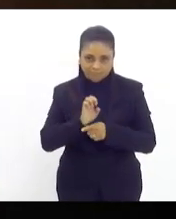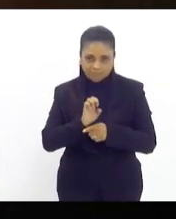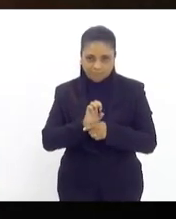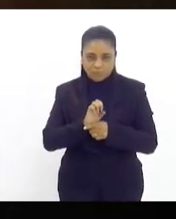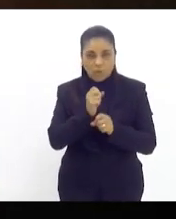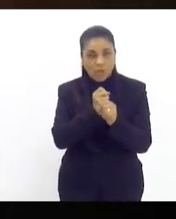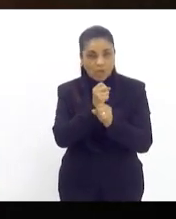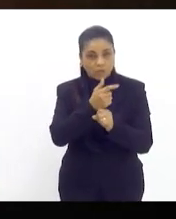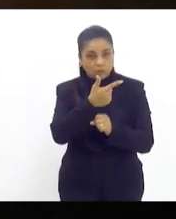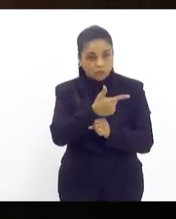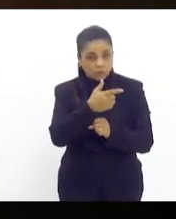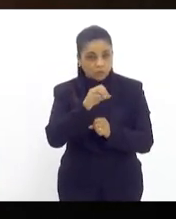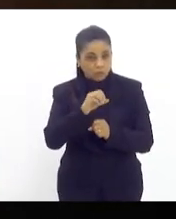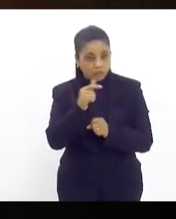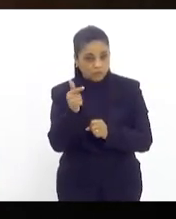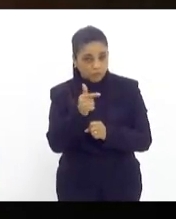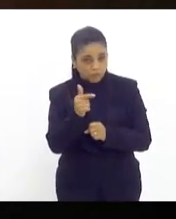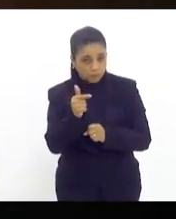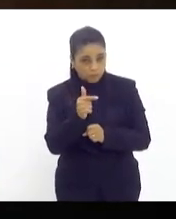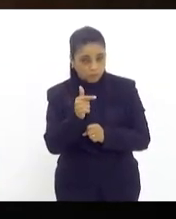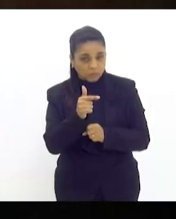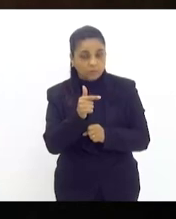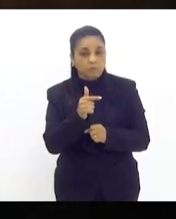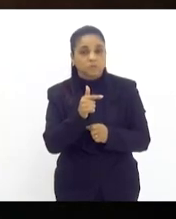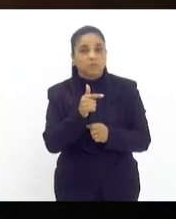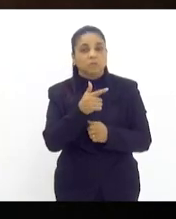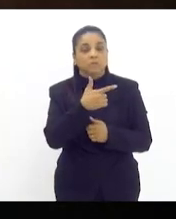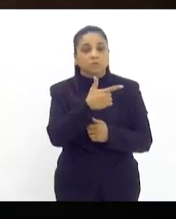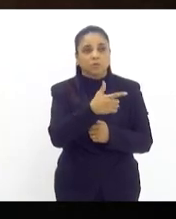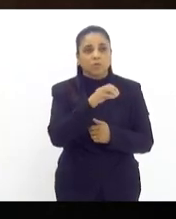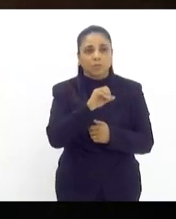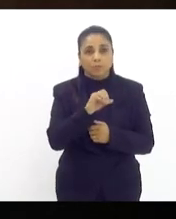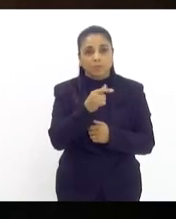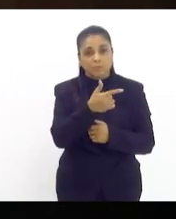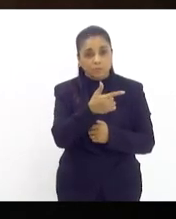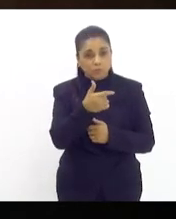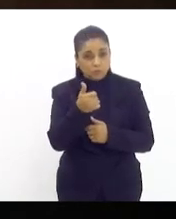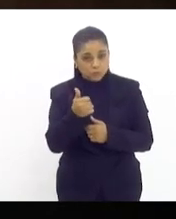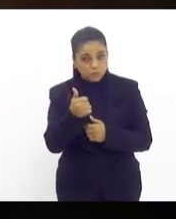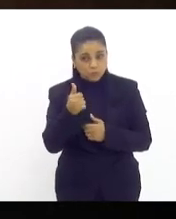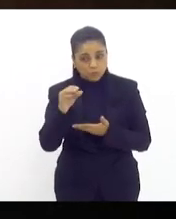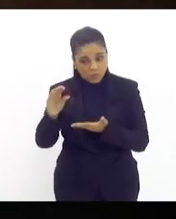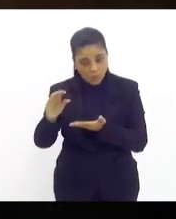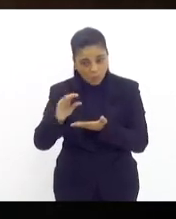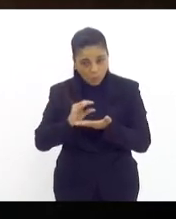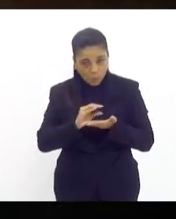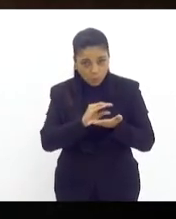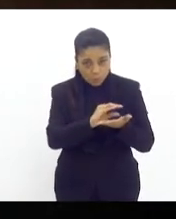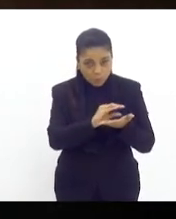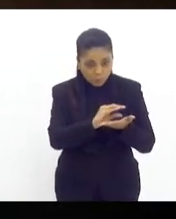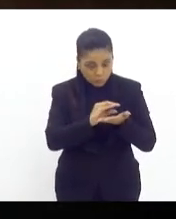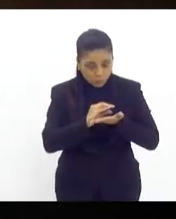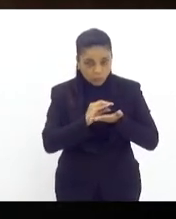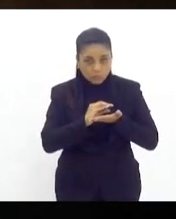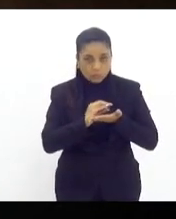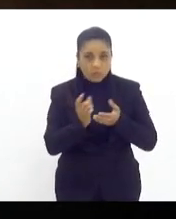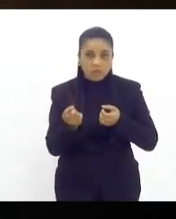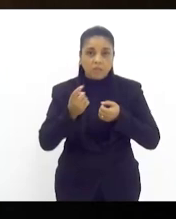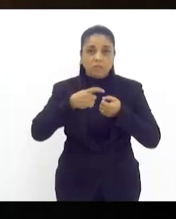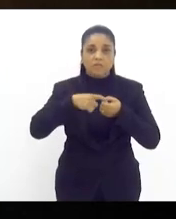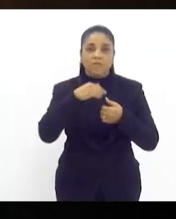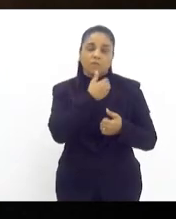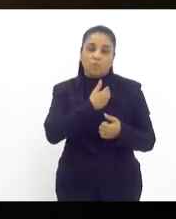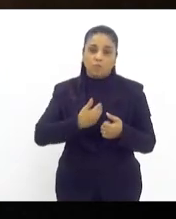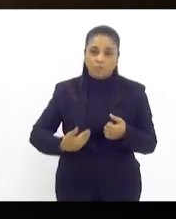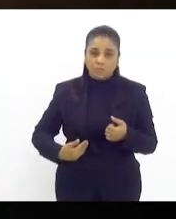de 2022 e 2021 de recursos que já vinham sido destinados para